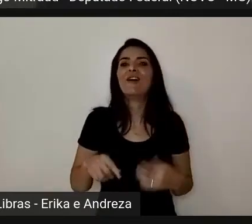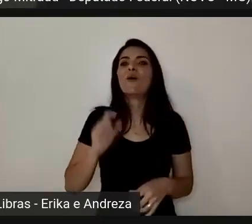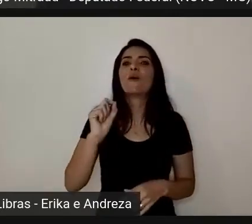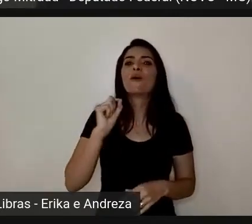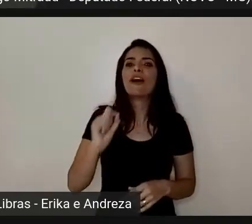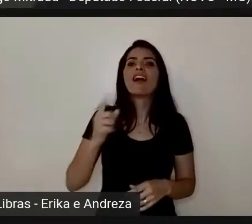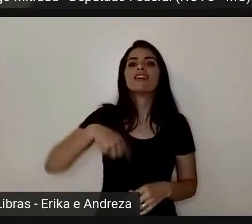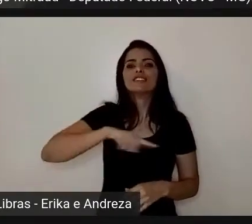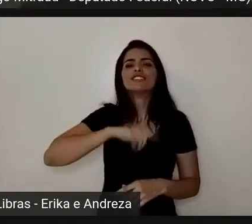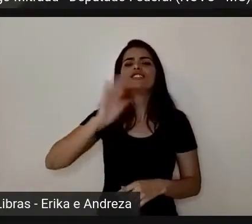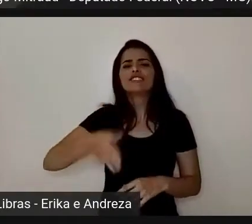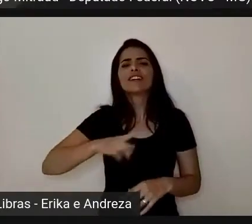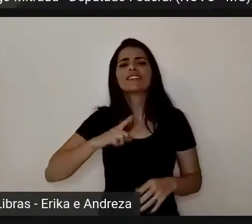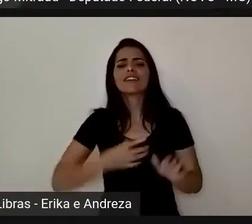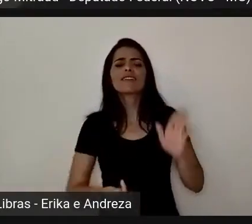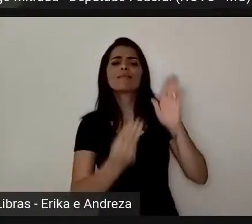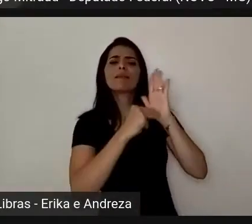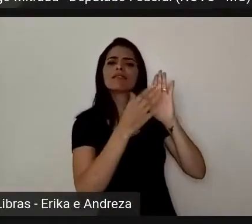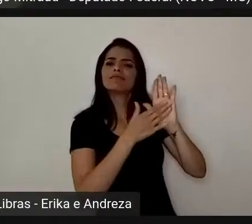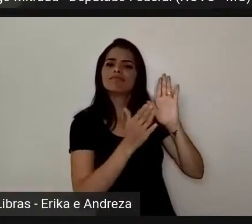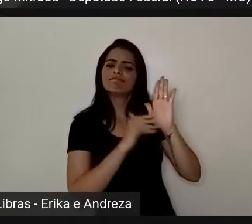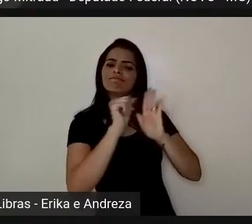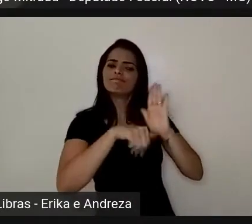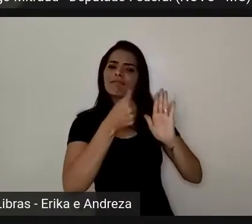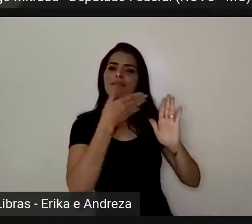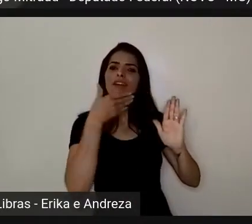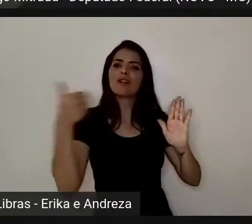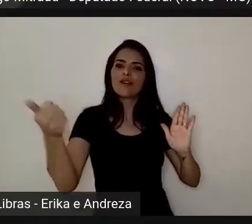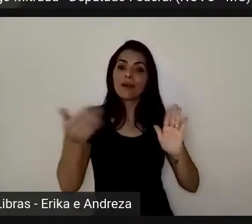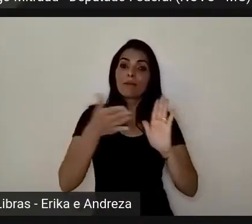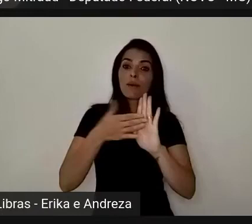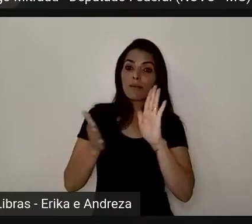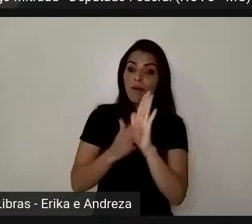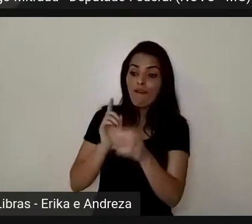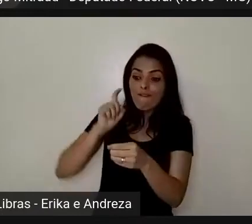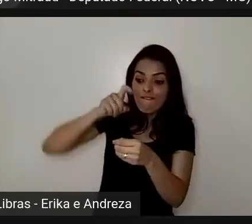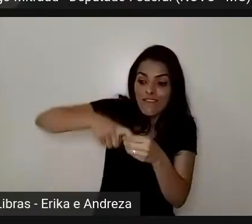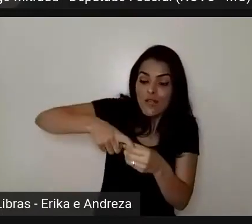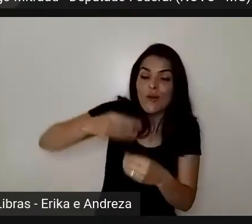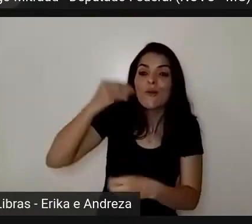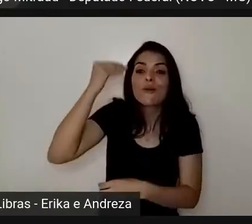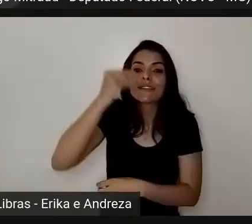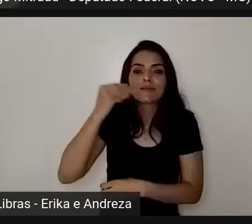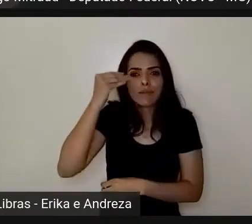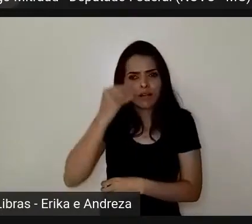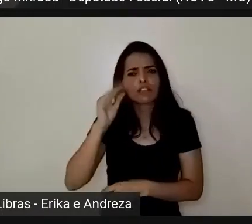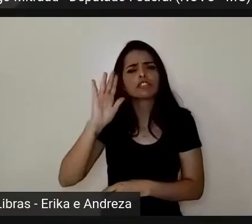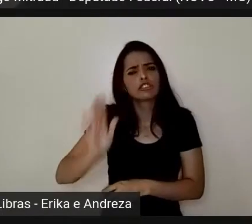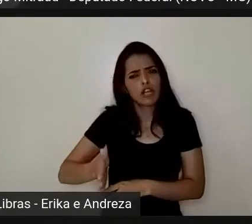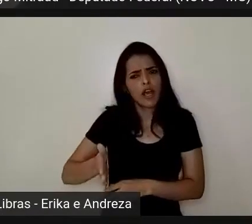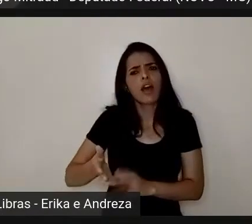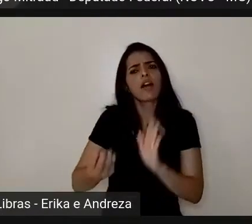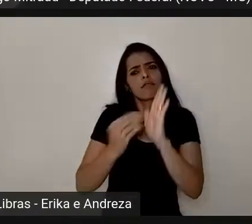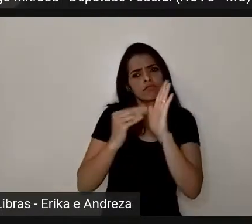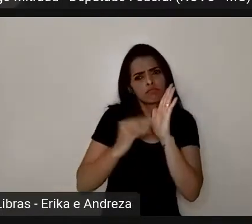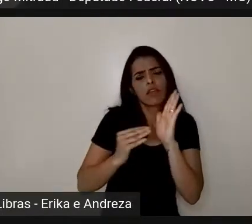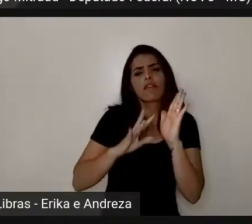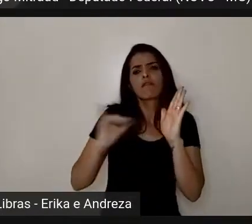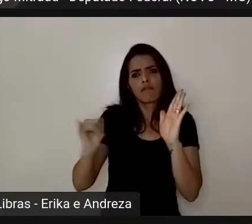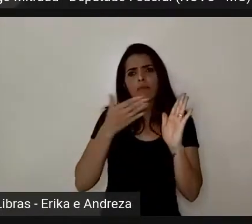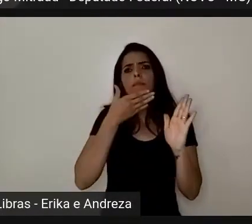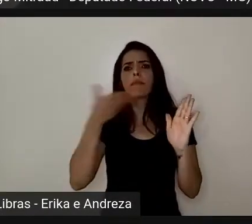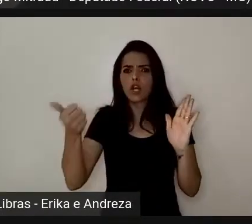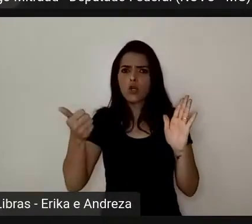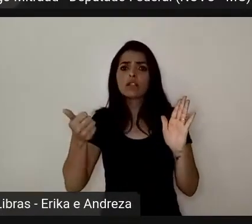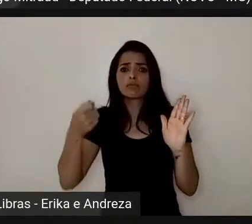apresentamos emendas para melhorar a proposta do vínculo de experiência também. Eu concordo que ela é passível, sim, de melhorias, mas a gente